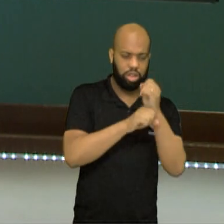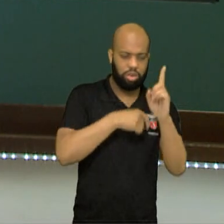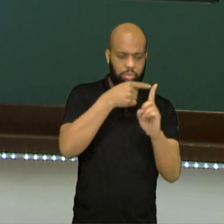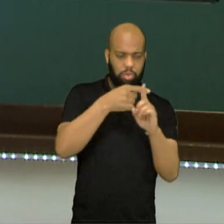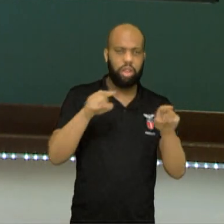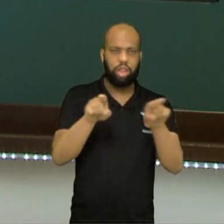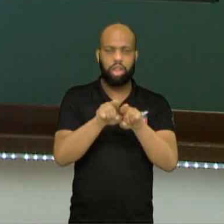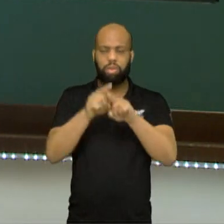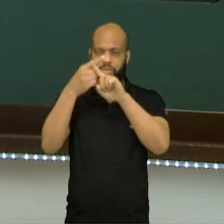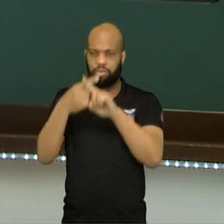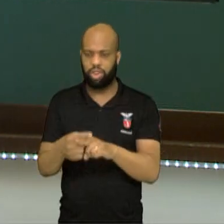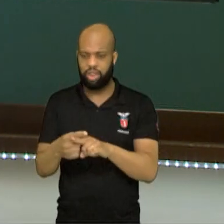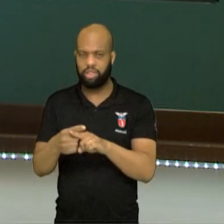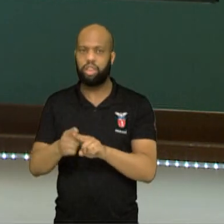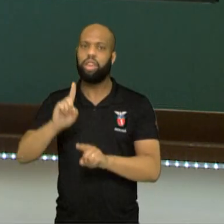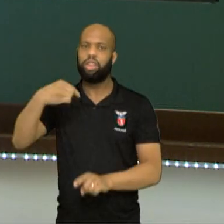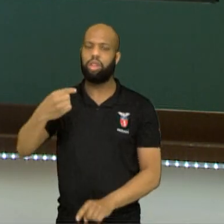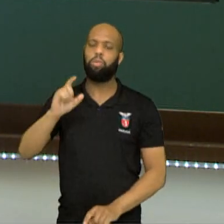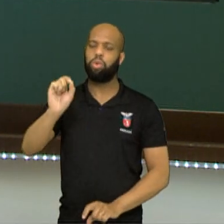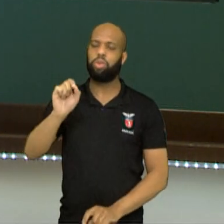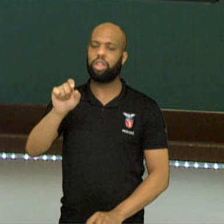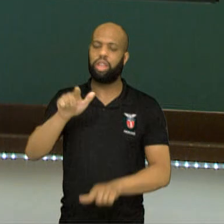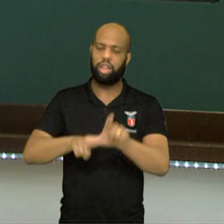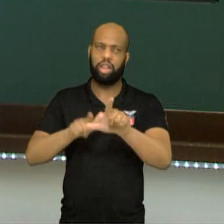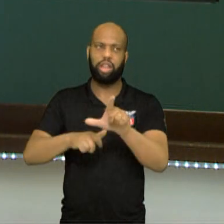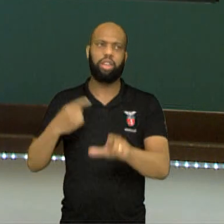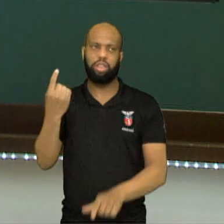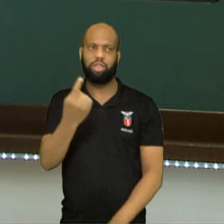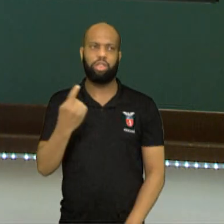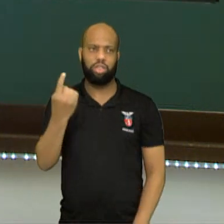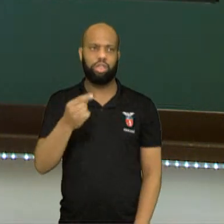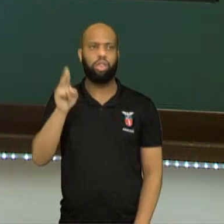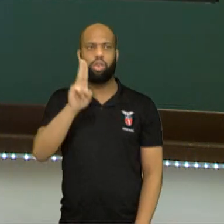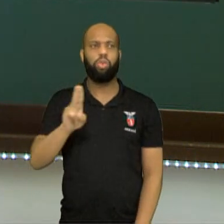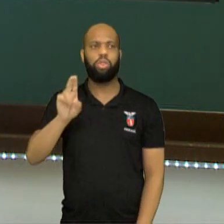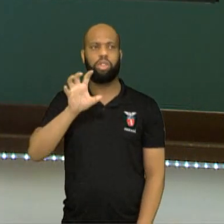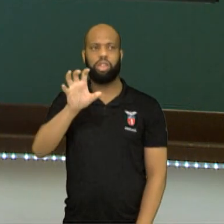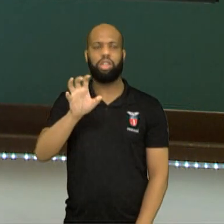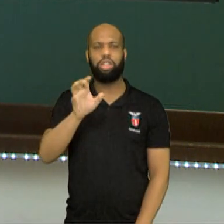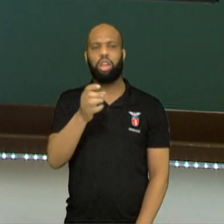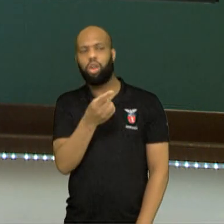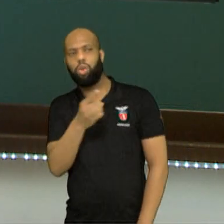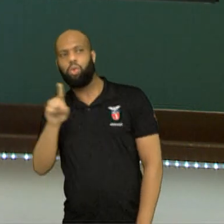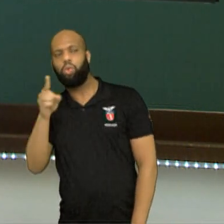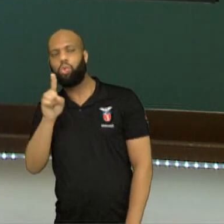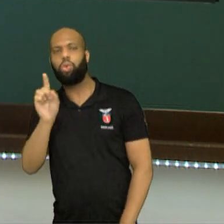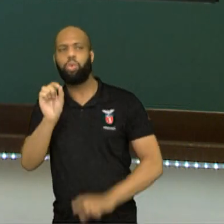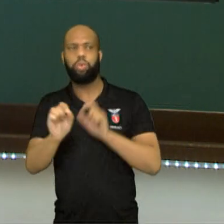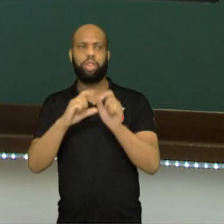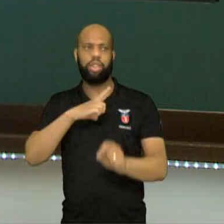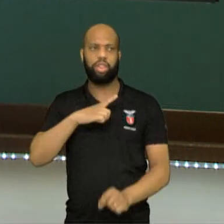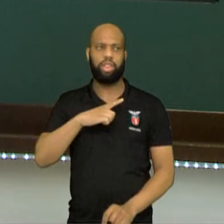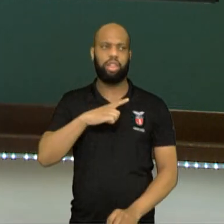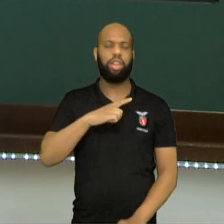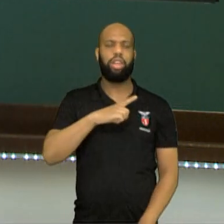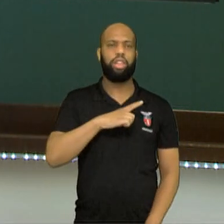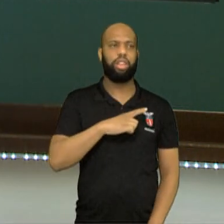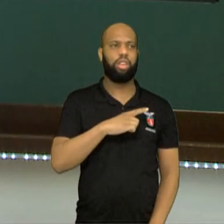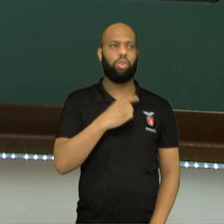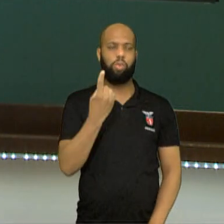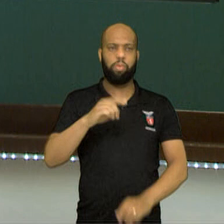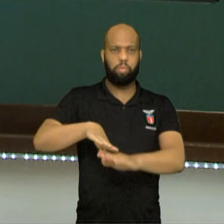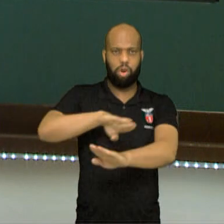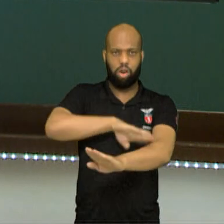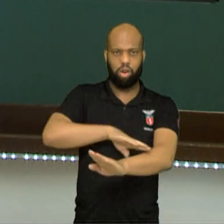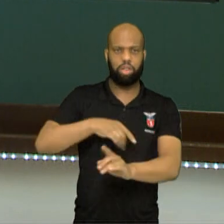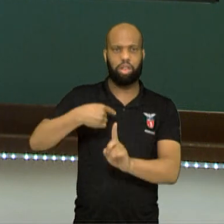multiplicação, certo? E isolou a variável da maneira correta. Usando esses 3 valores na última equação, que é o que o exercício pede, eu tenho que